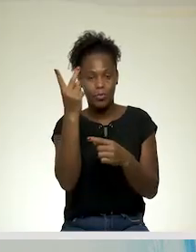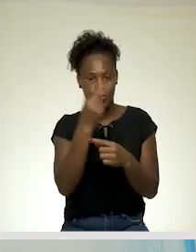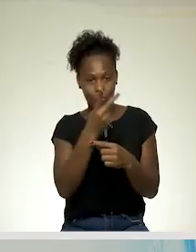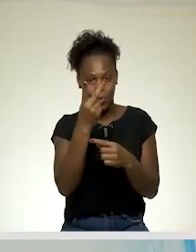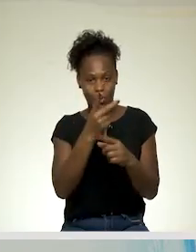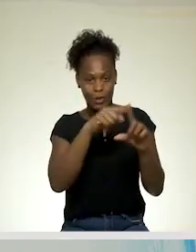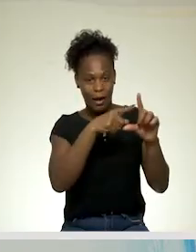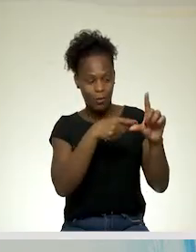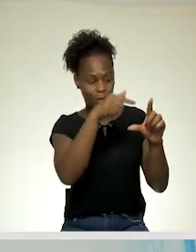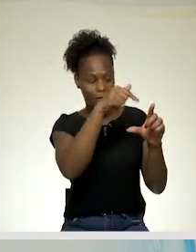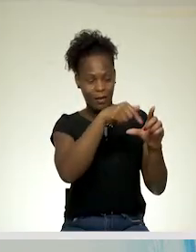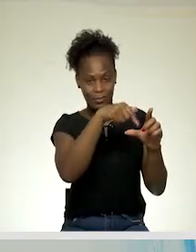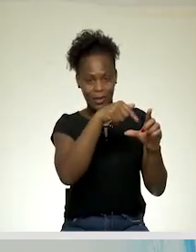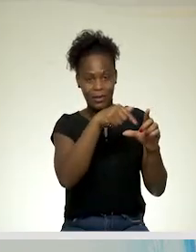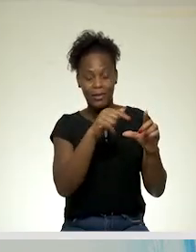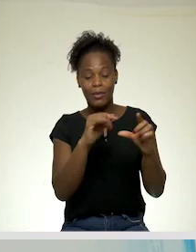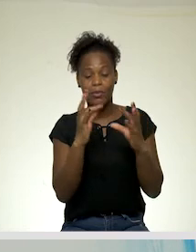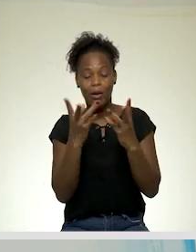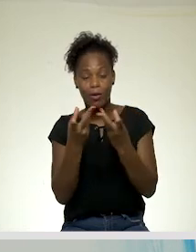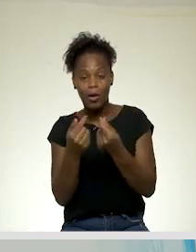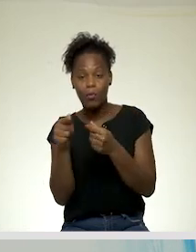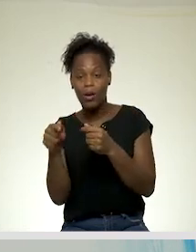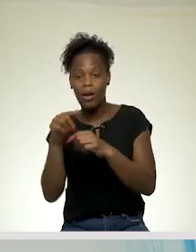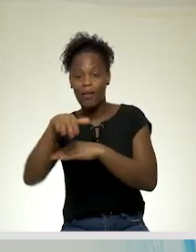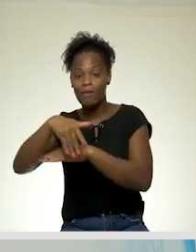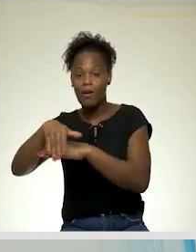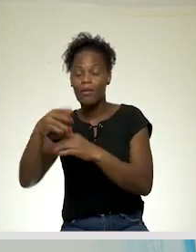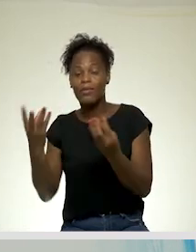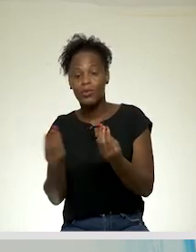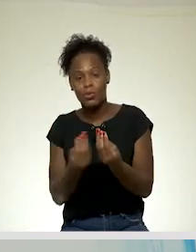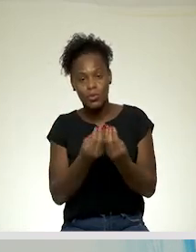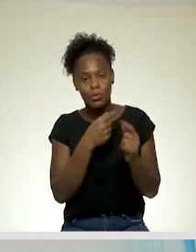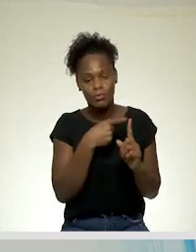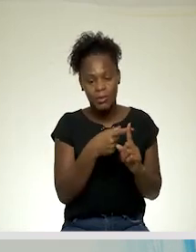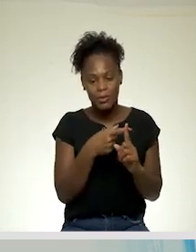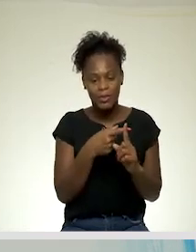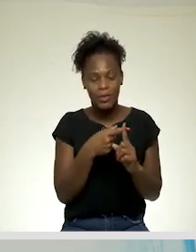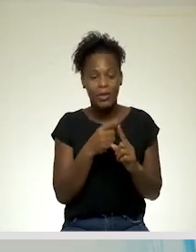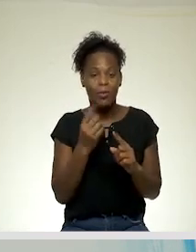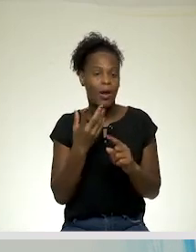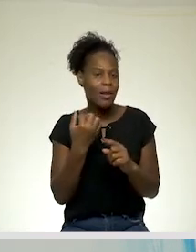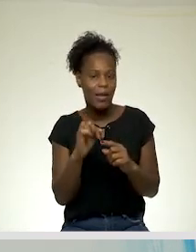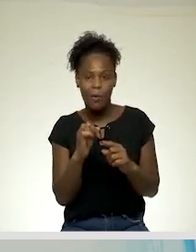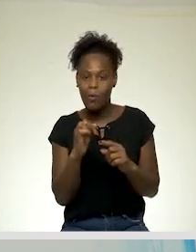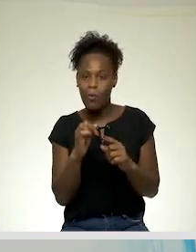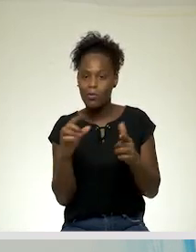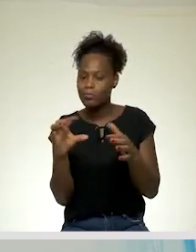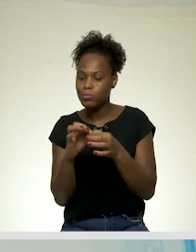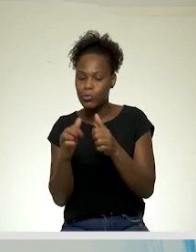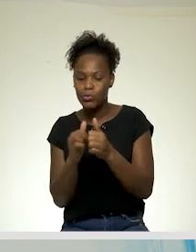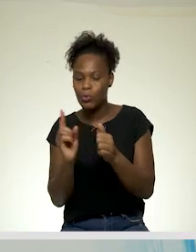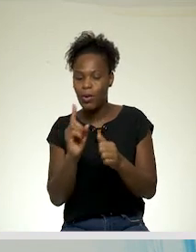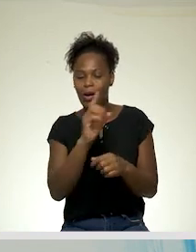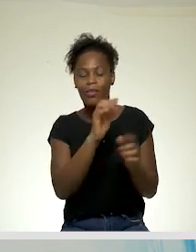desses dois ângulos que não são adjacentes, para encontrar a amplitude desse ângulo, devemos somar os ângulos que não são adjacentes. Então, vamos